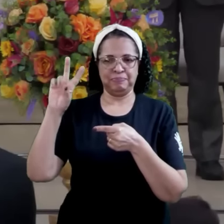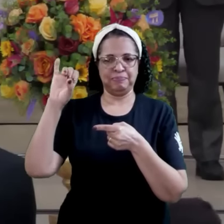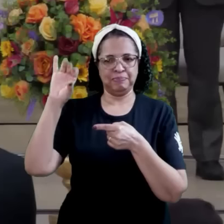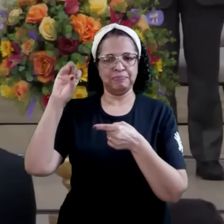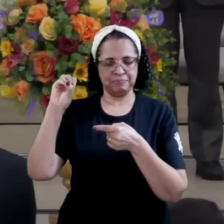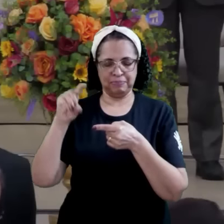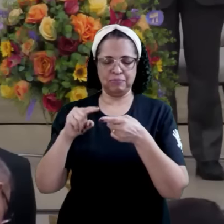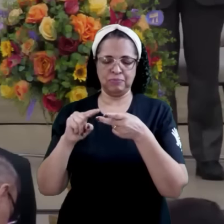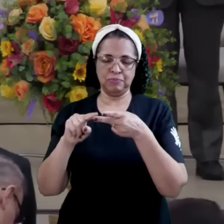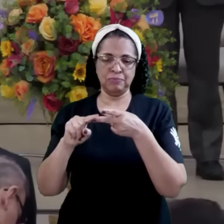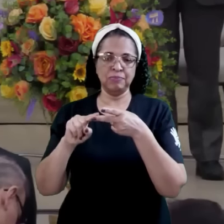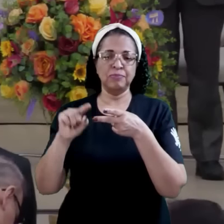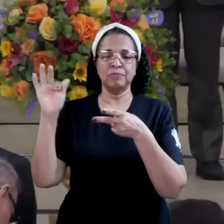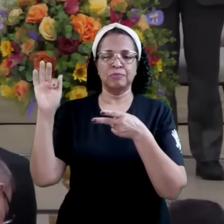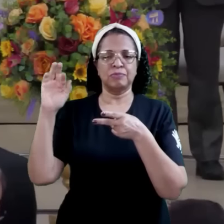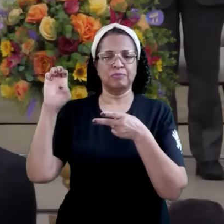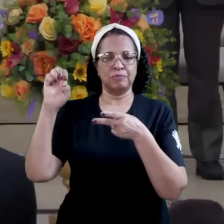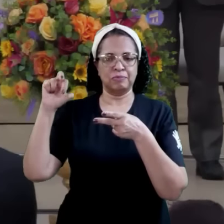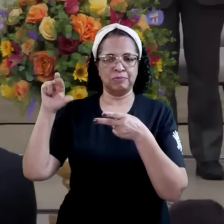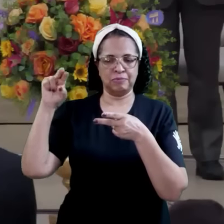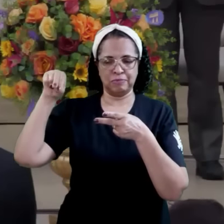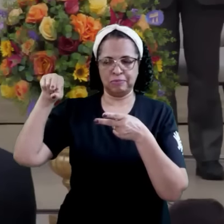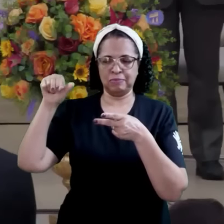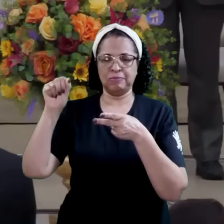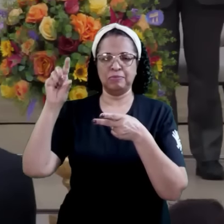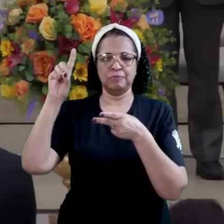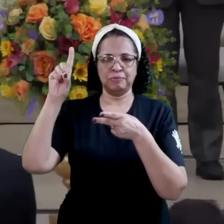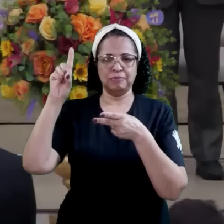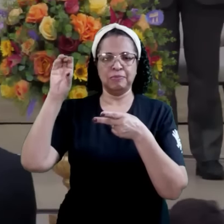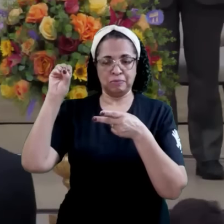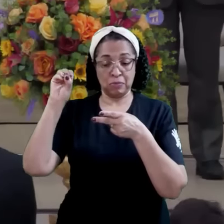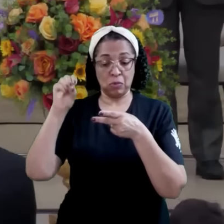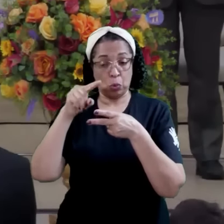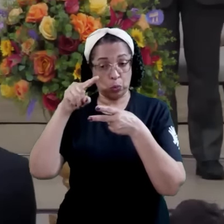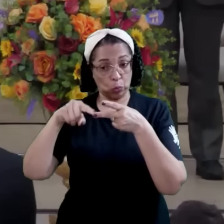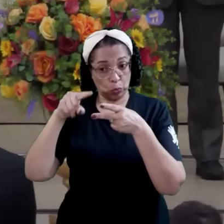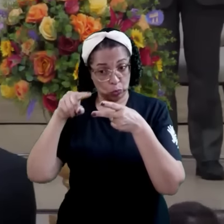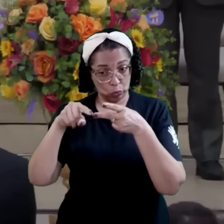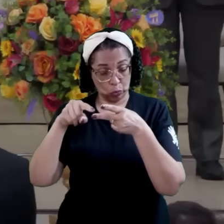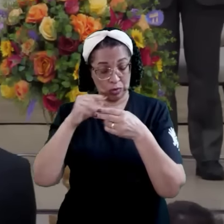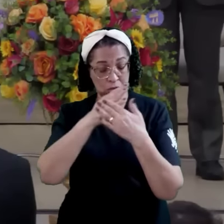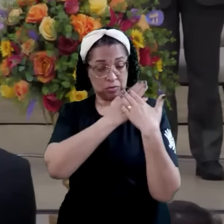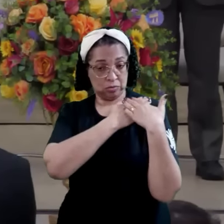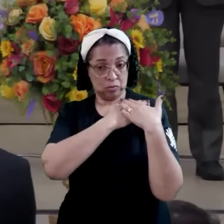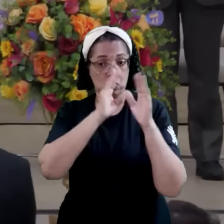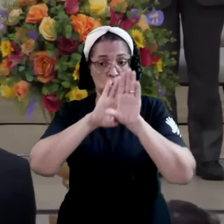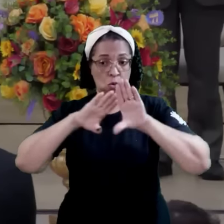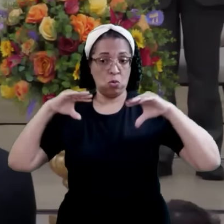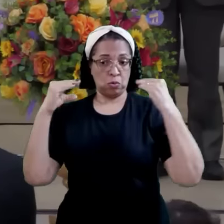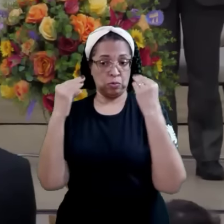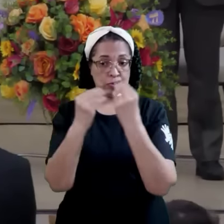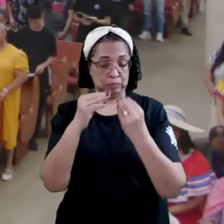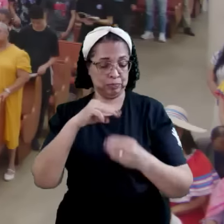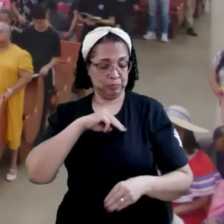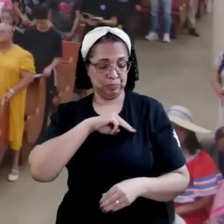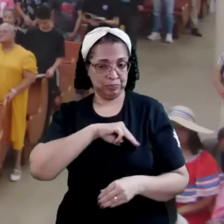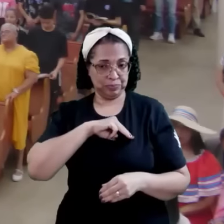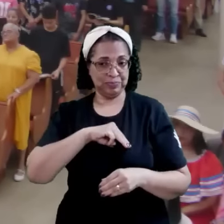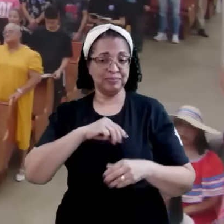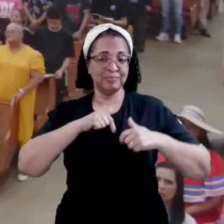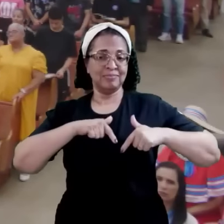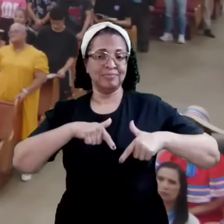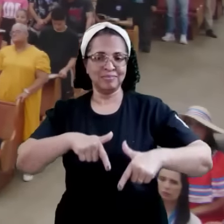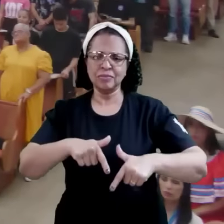Deus muito obrigado a todos pelo convite e eu espero que Deus fale conosco segundo a necessidade de